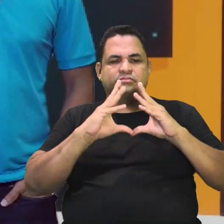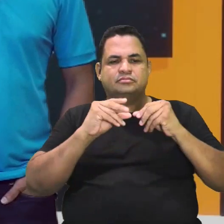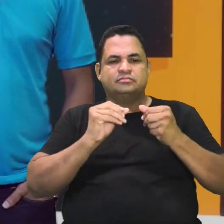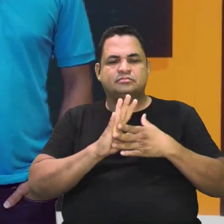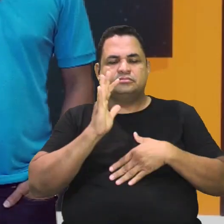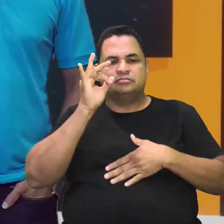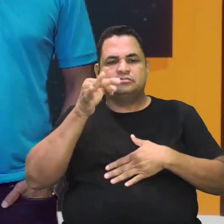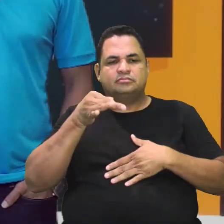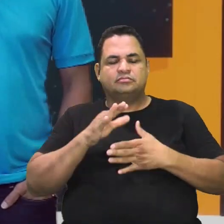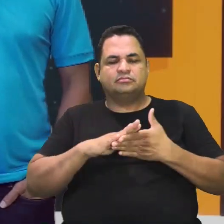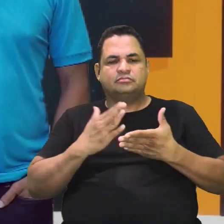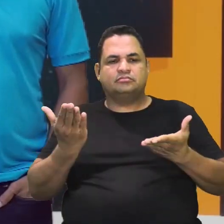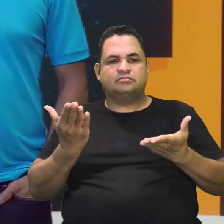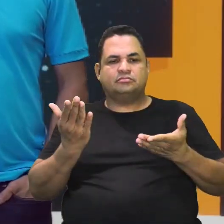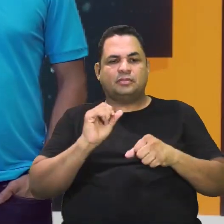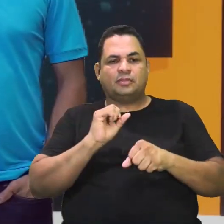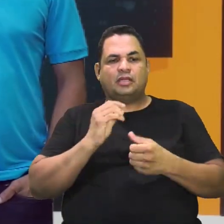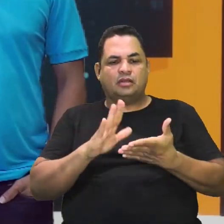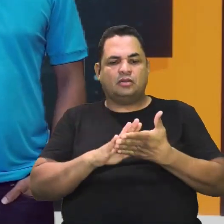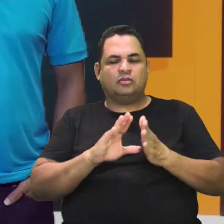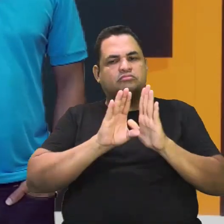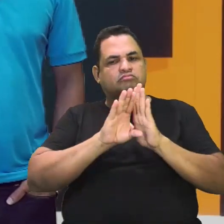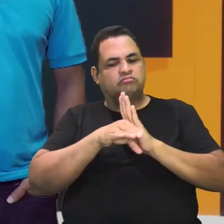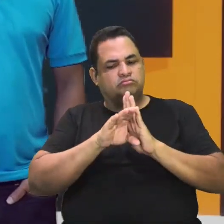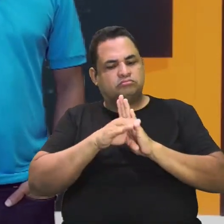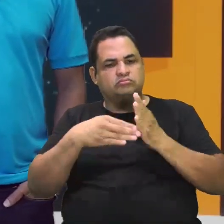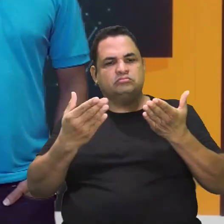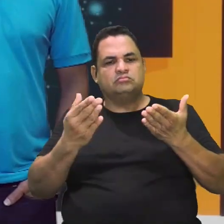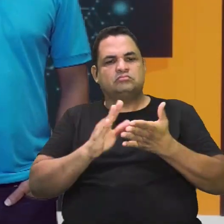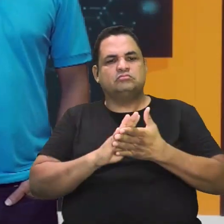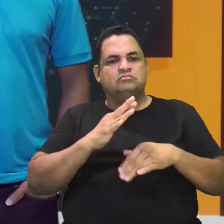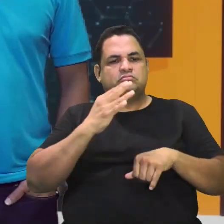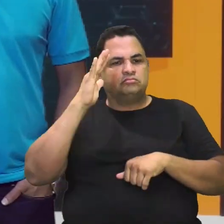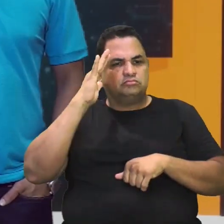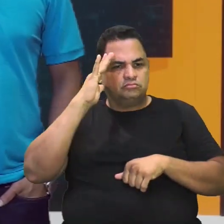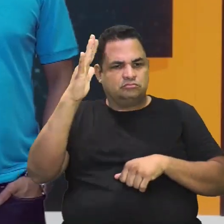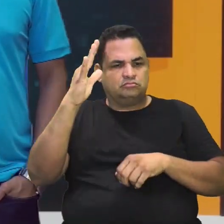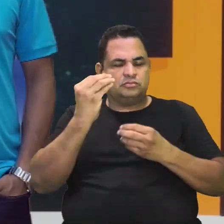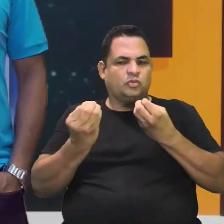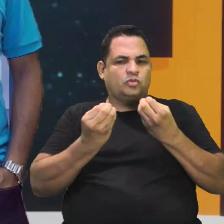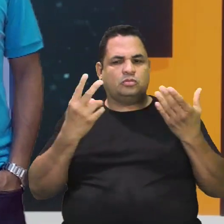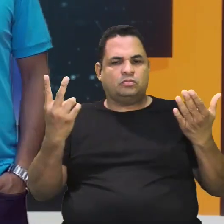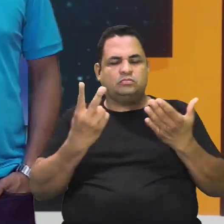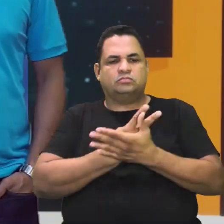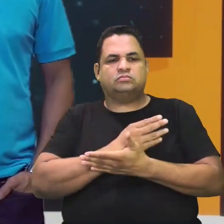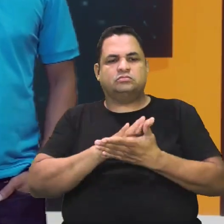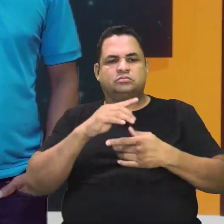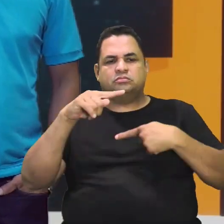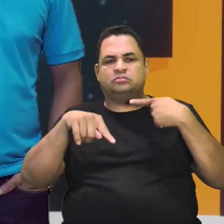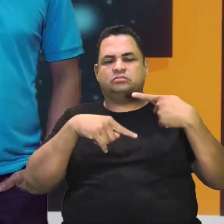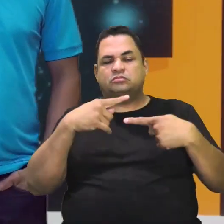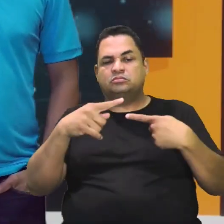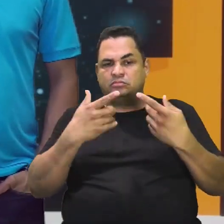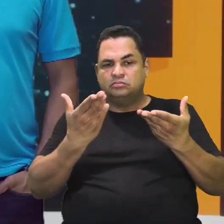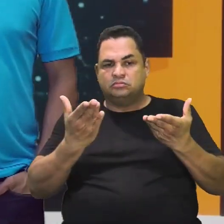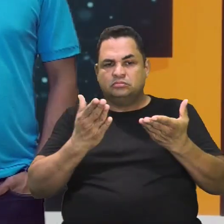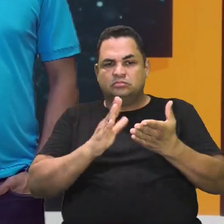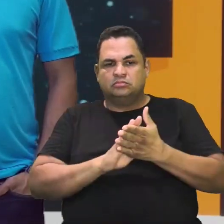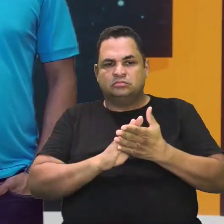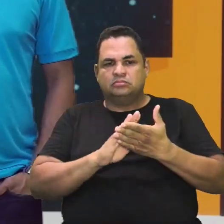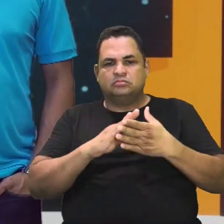né? Claro que por enquanto a gente está na parte conceitual, teórica, entendendo como funciona, mas na sequência a gente vai